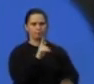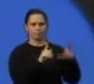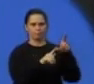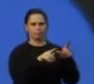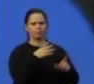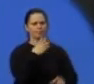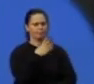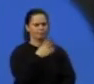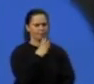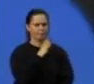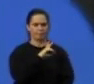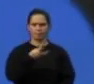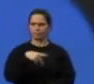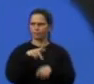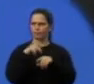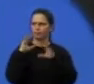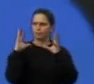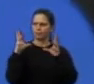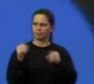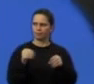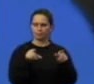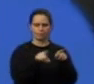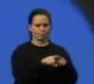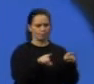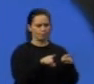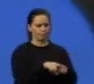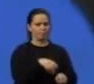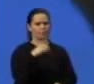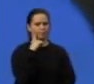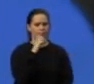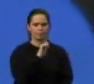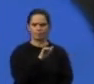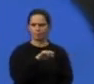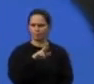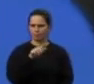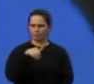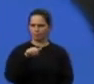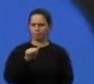conhecida internacionalmente, ou arma branca,